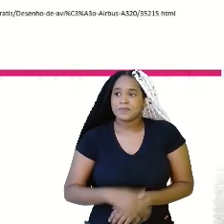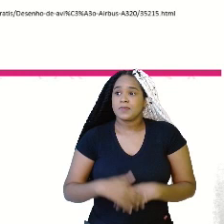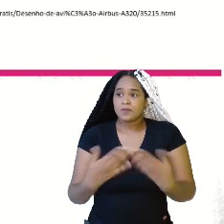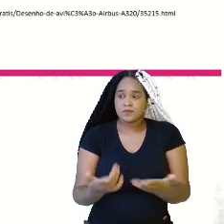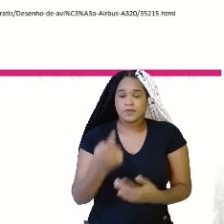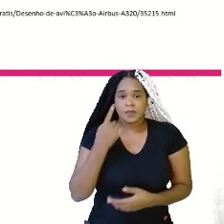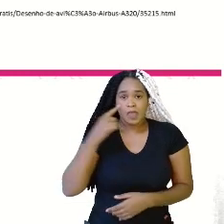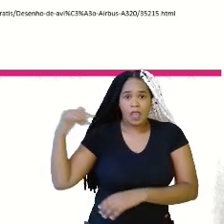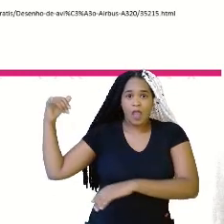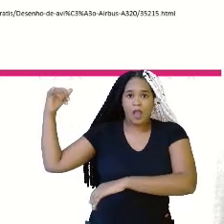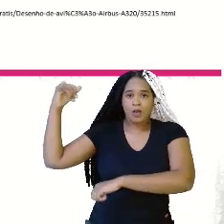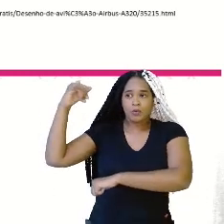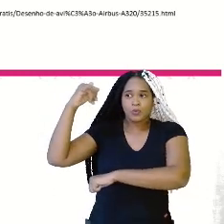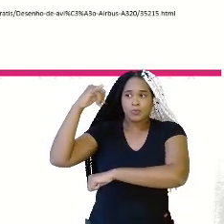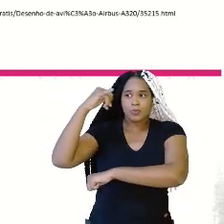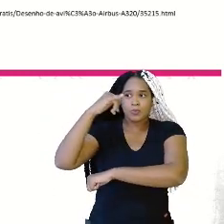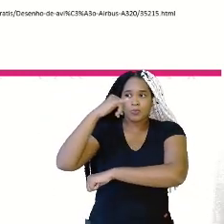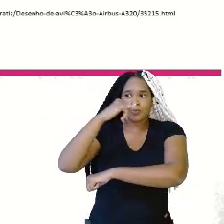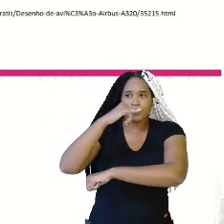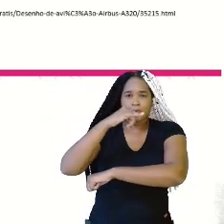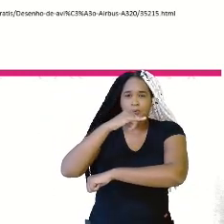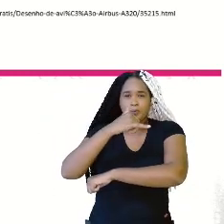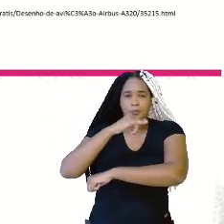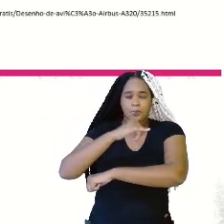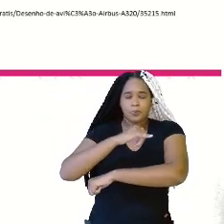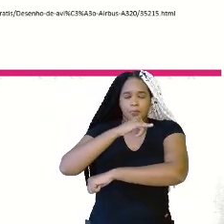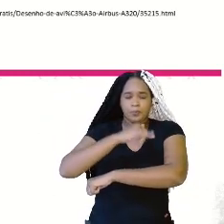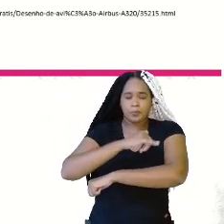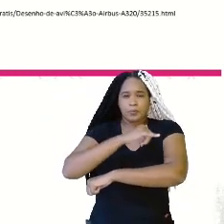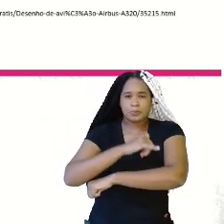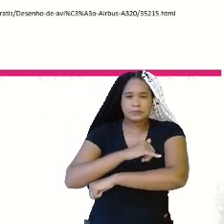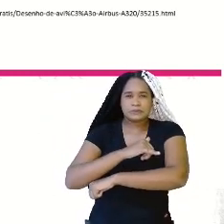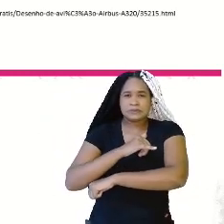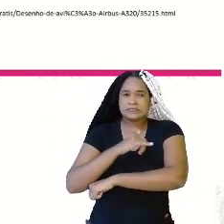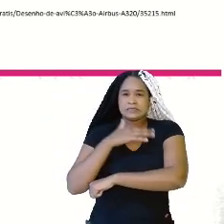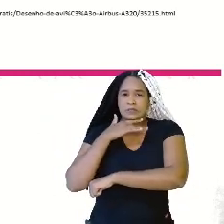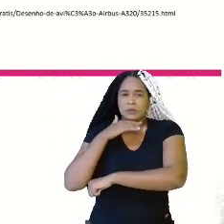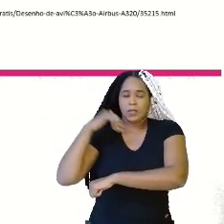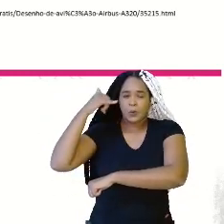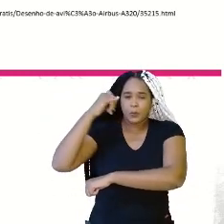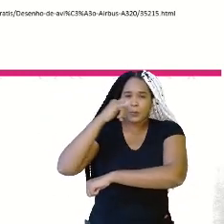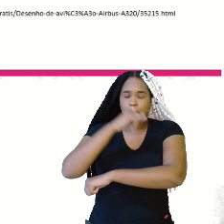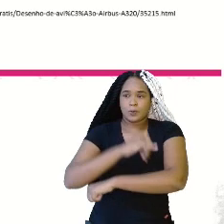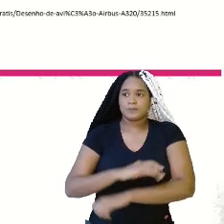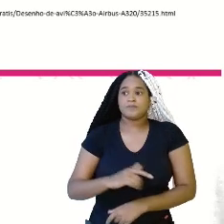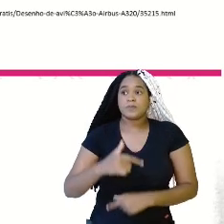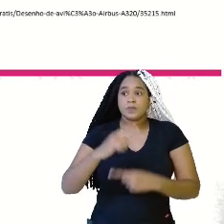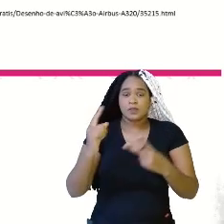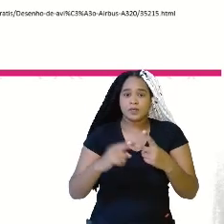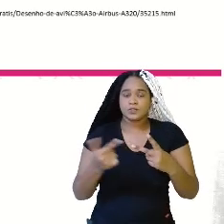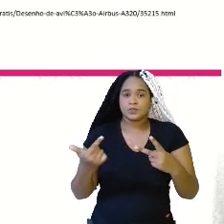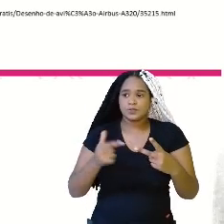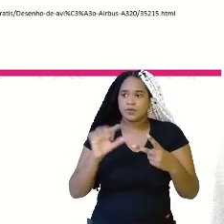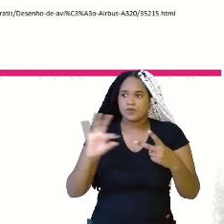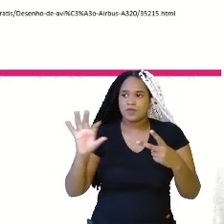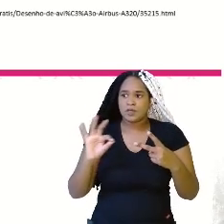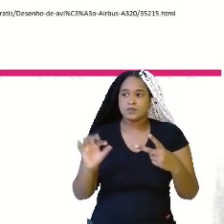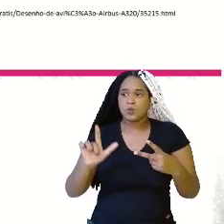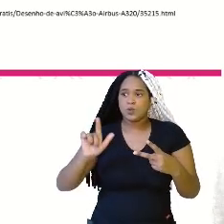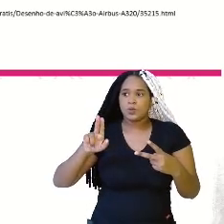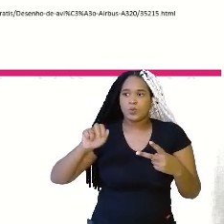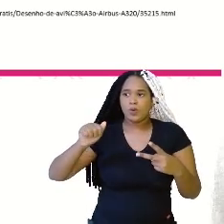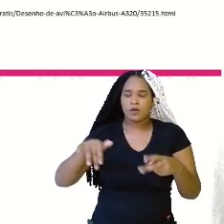avião pousou com dificuldade. E a segunda frase, Luana toca piano muito